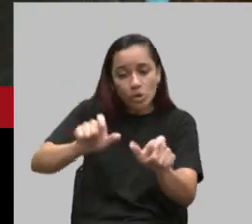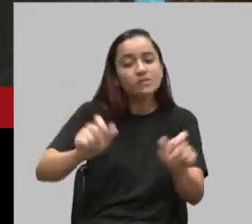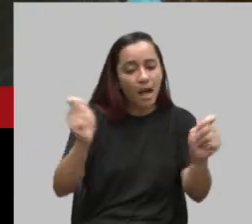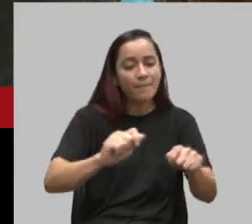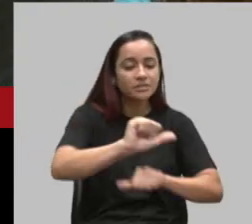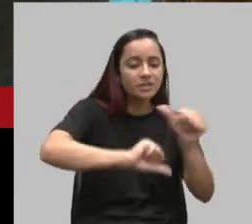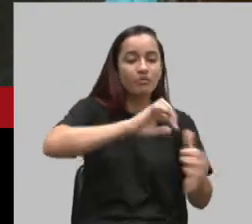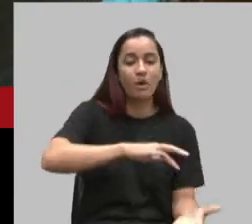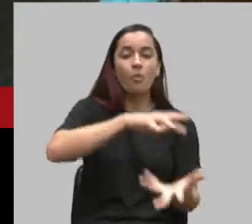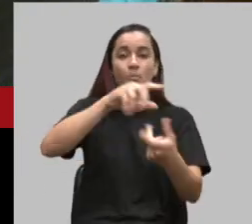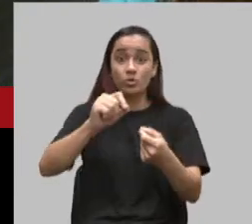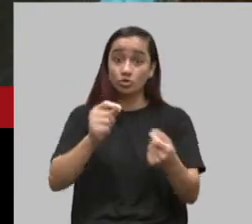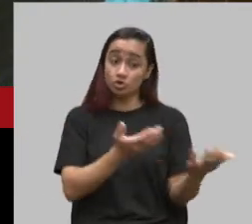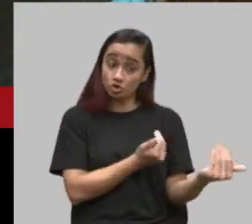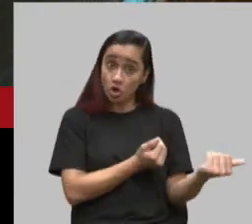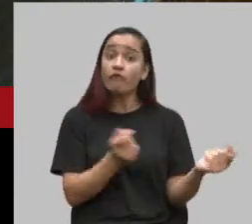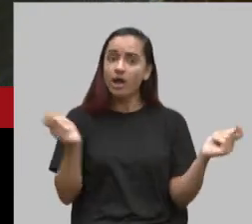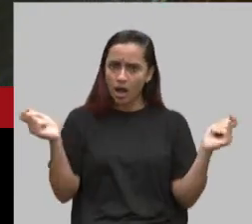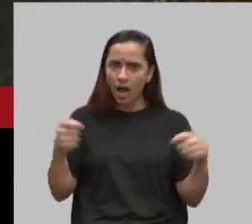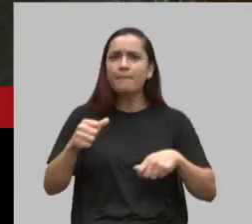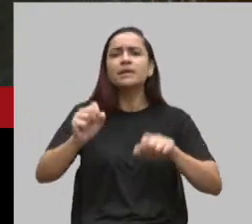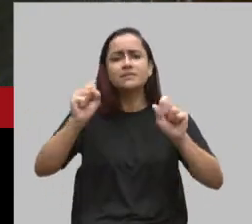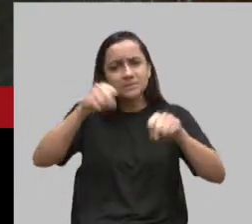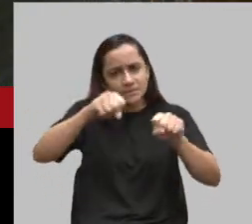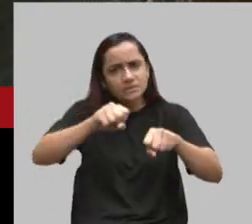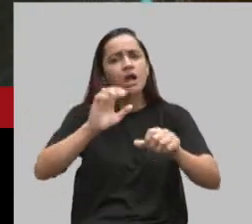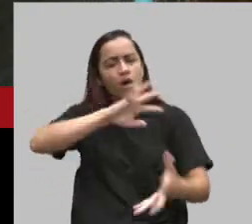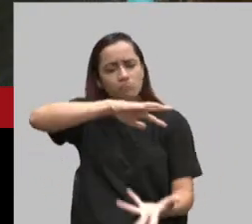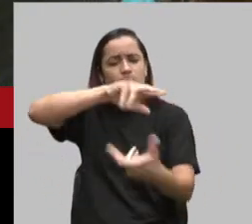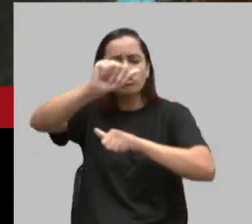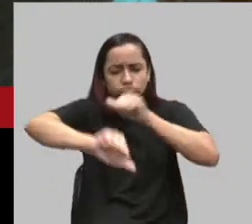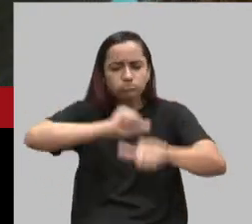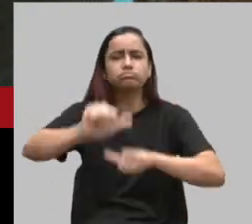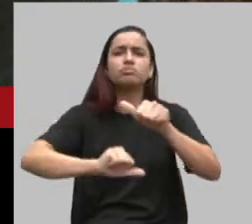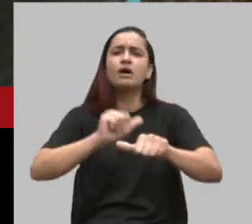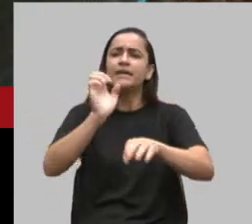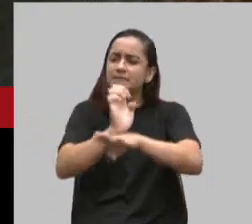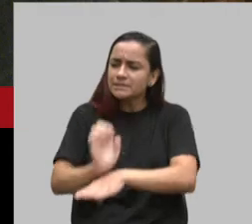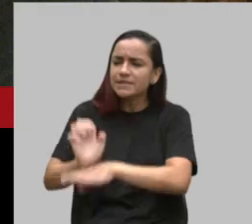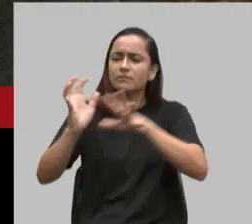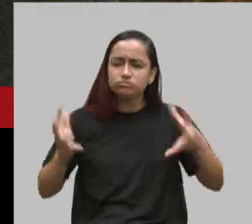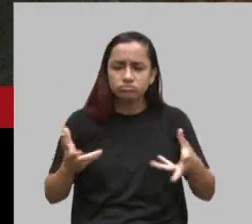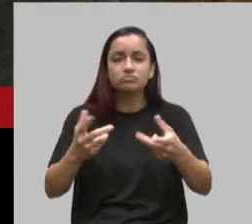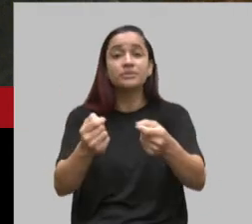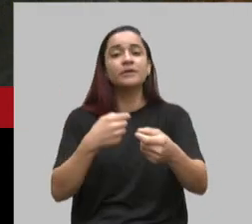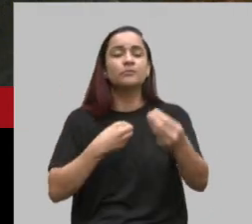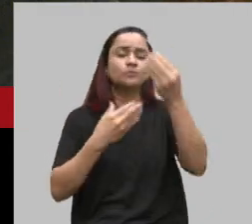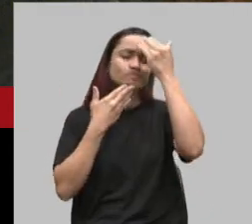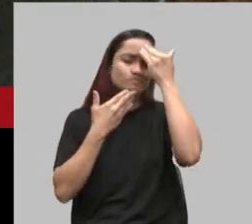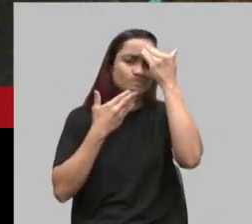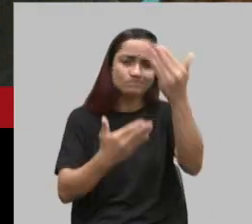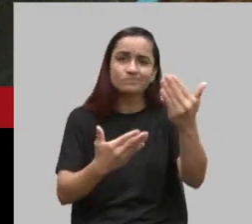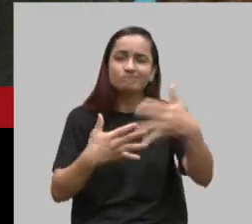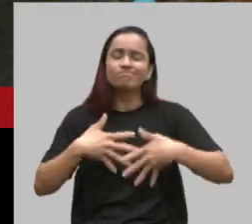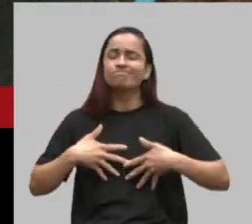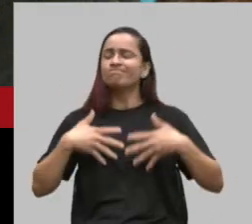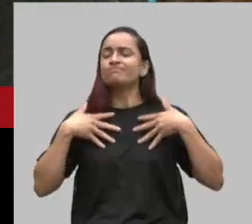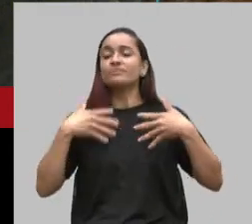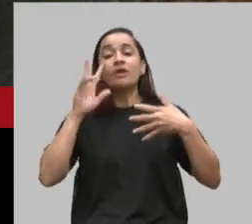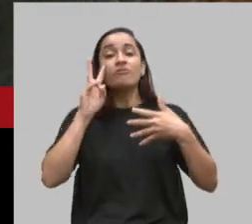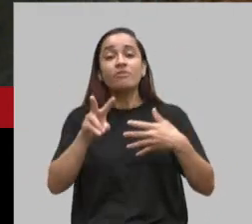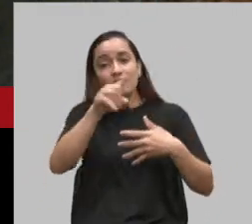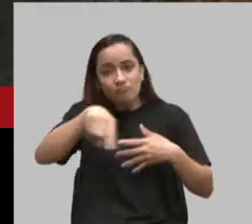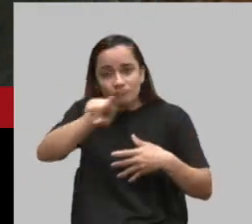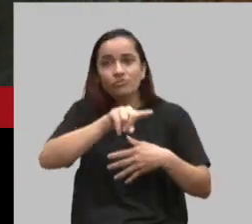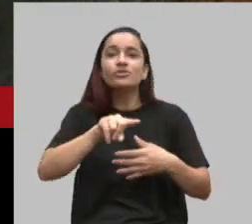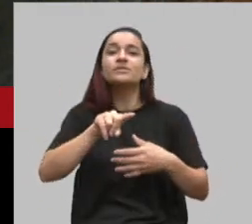transformar o nosso estado sim e a gente tem que ocupar nossos espaços Eu Fico muito agradecido eu fico muito gratificado por ver vocês aqui presente